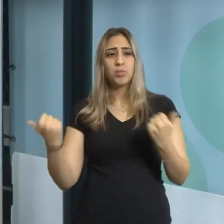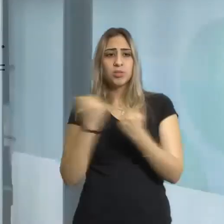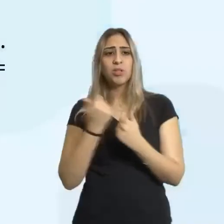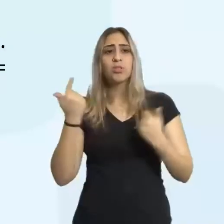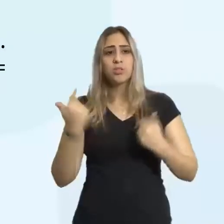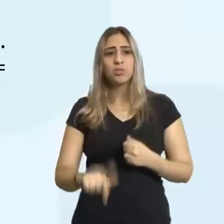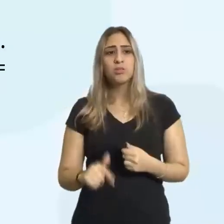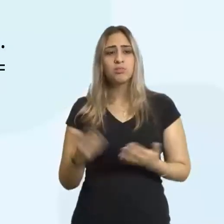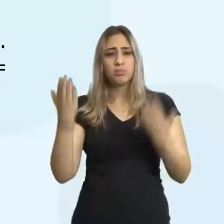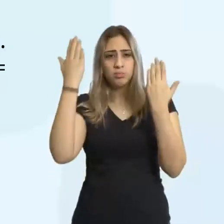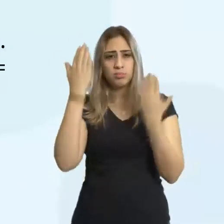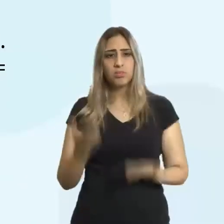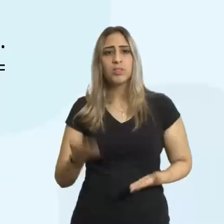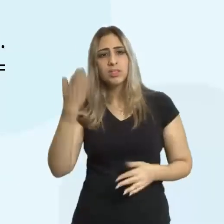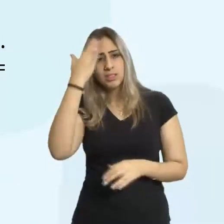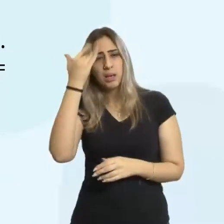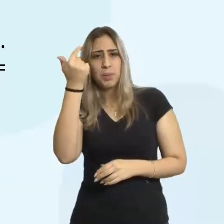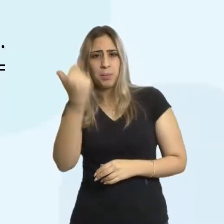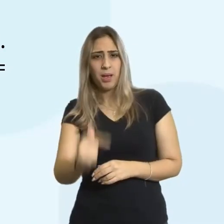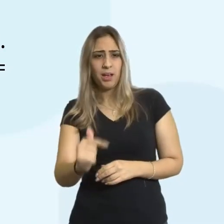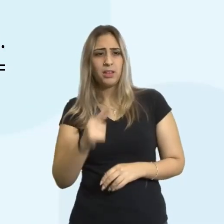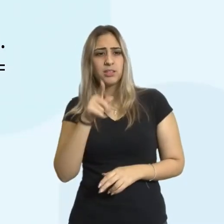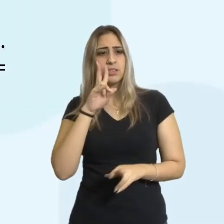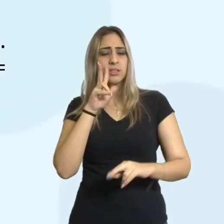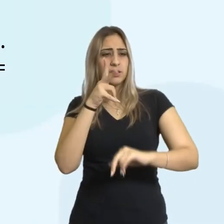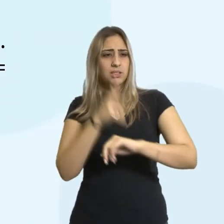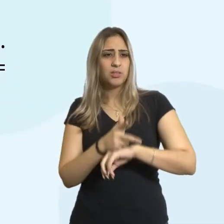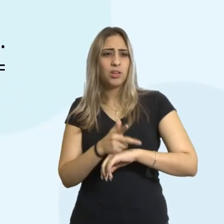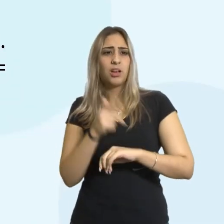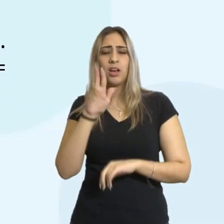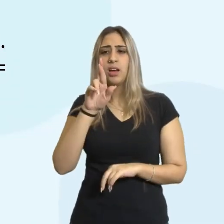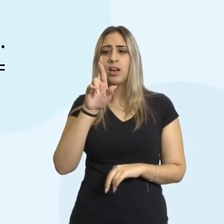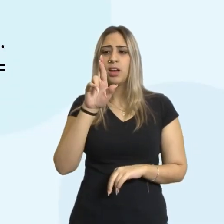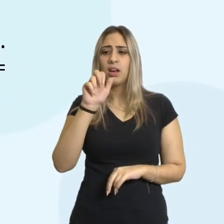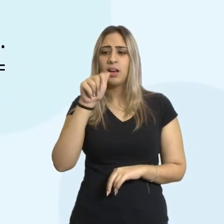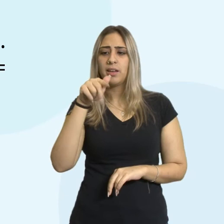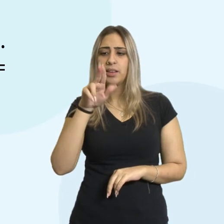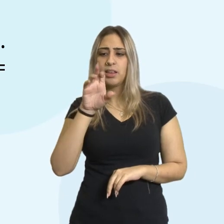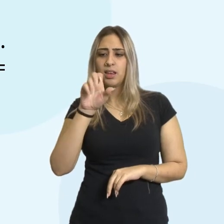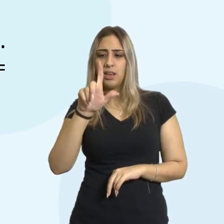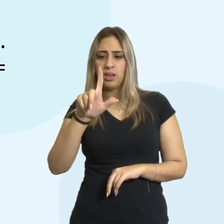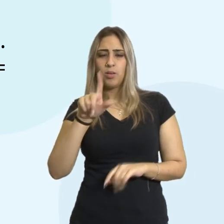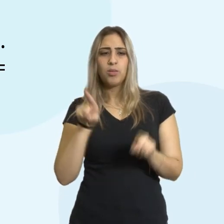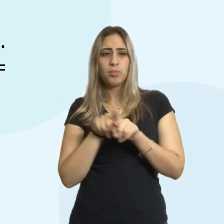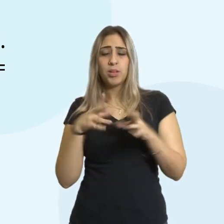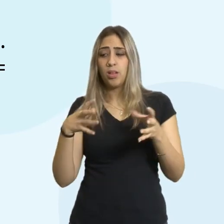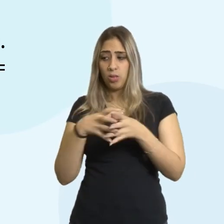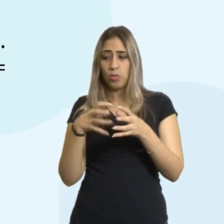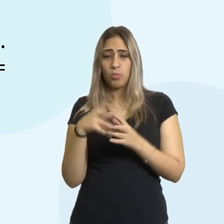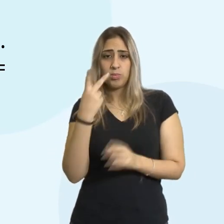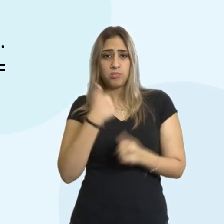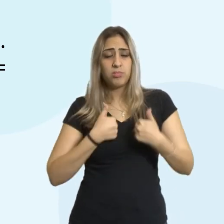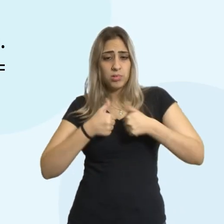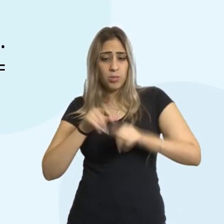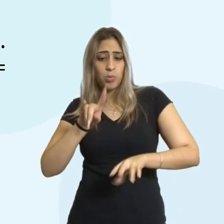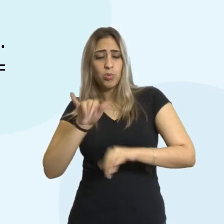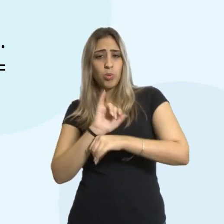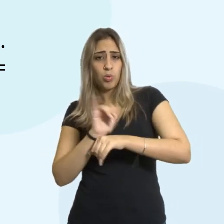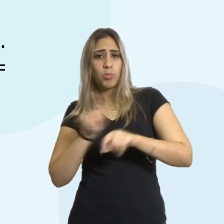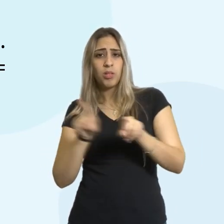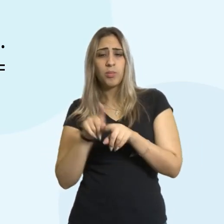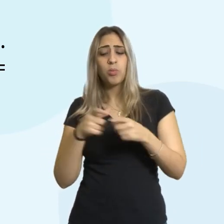tela aí para mim por favor não saiba mais esses vídeos da Raquel e da e da turma dela estão também no YouTube